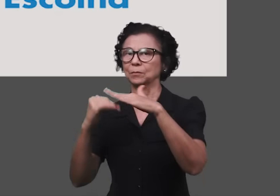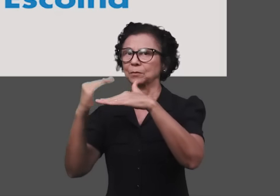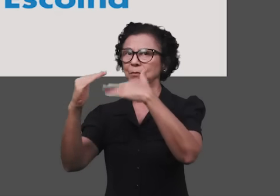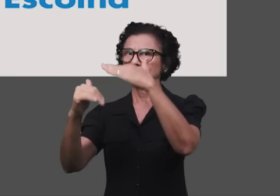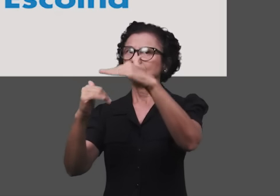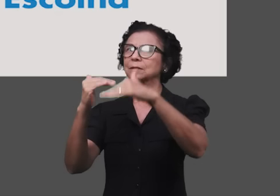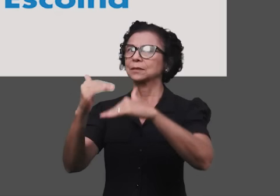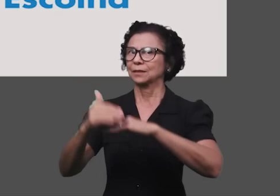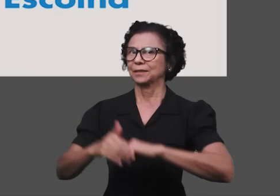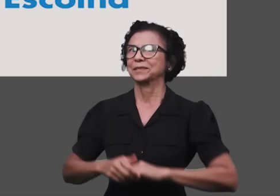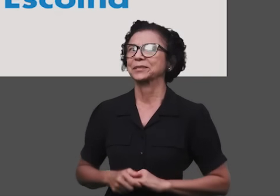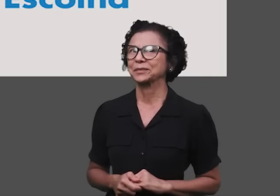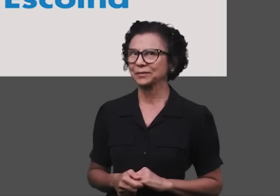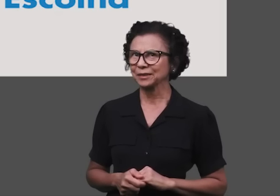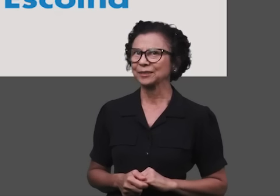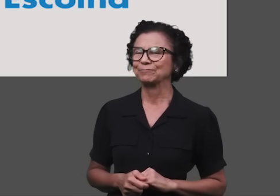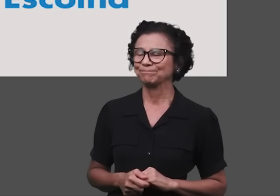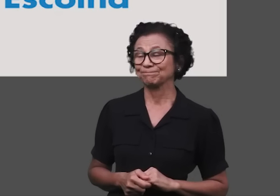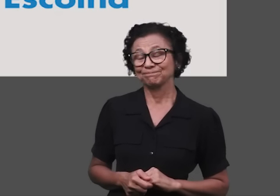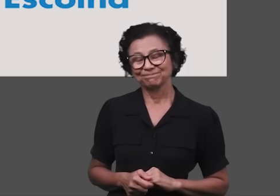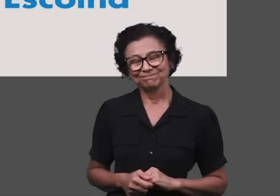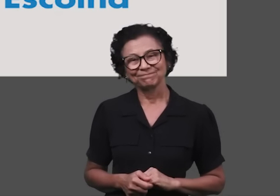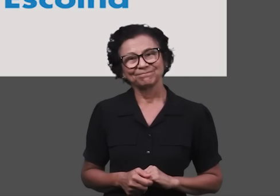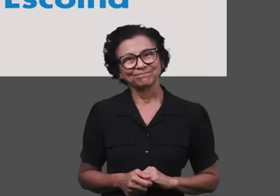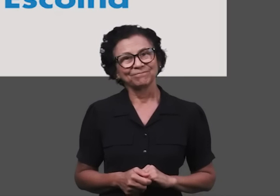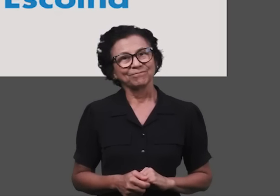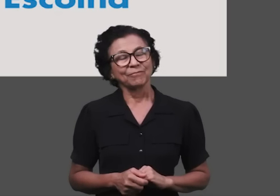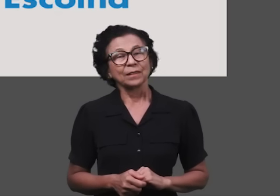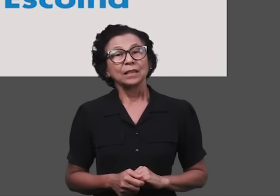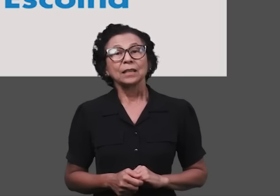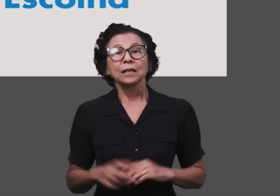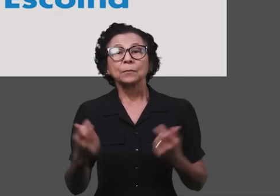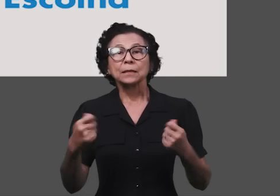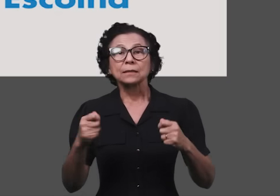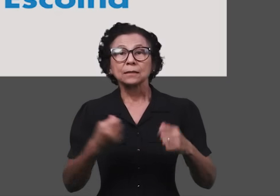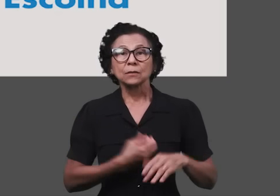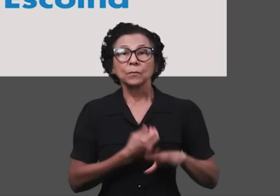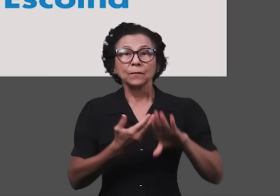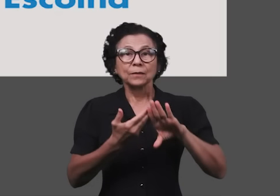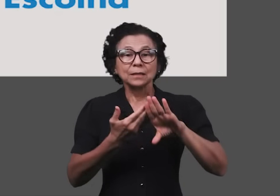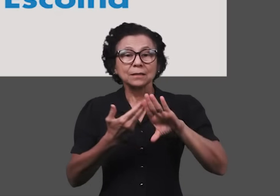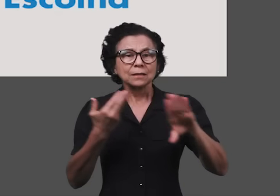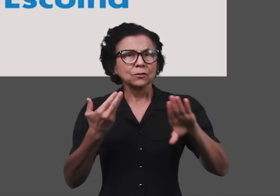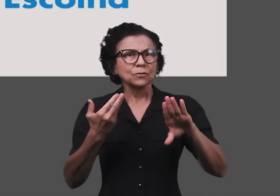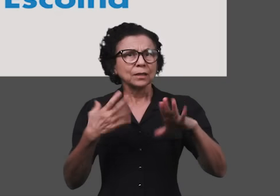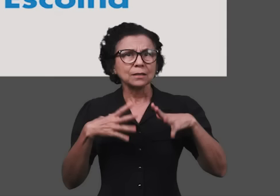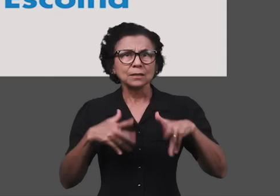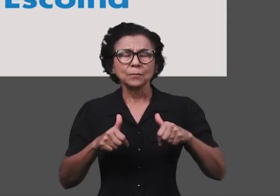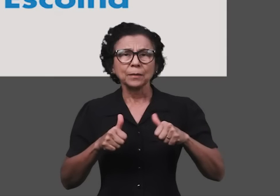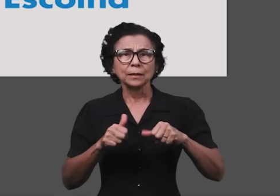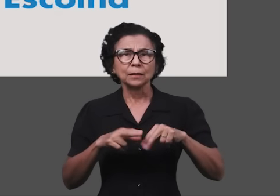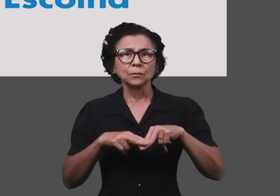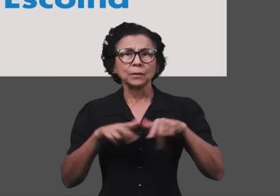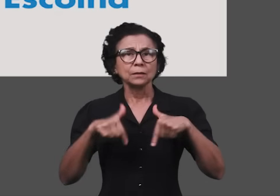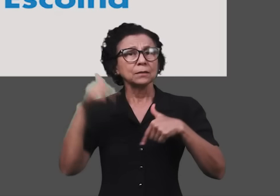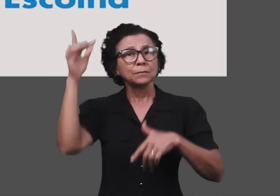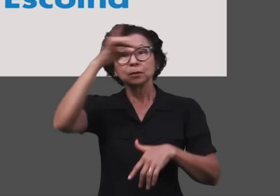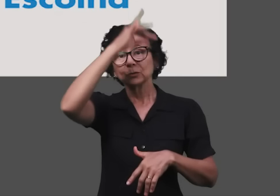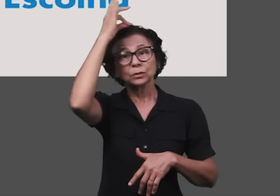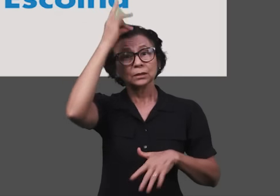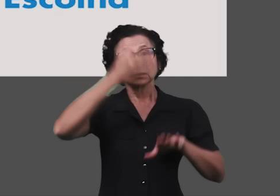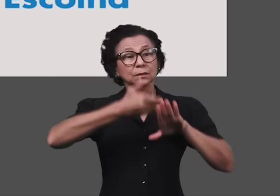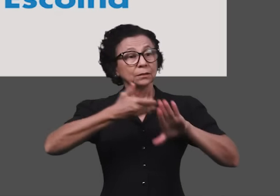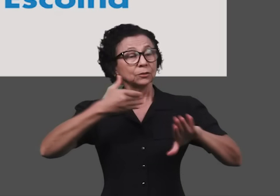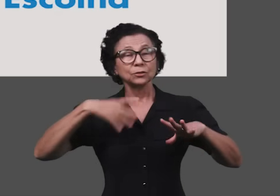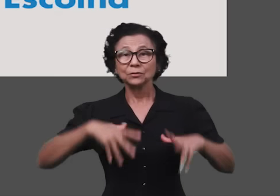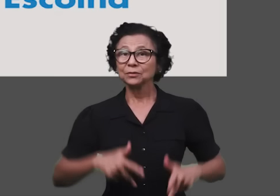processo, como nós já vimos, e nós vamos falar um pouco mais hoje ainda, é em santificação do Espírito. é essa parte do